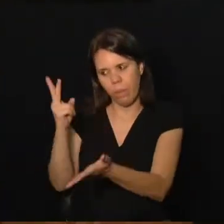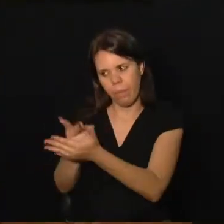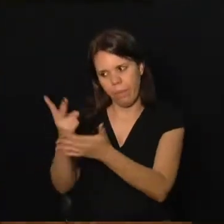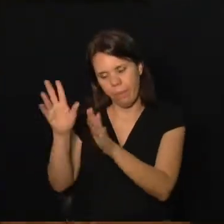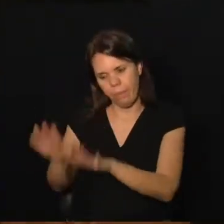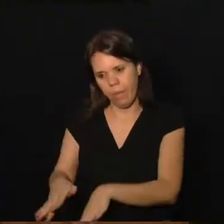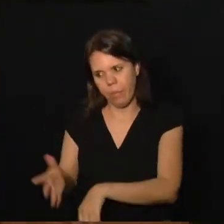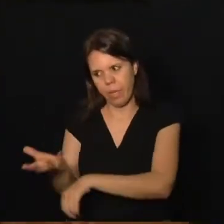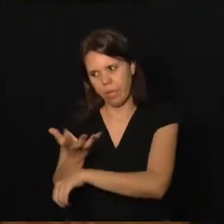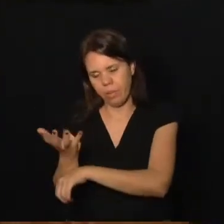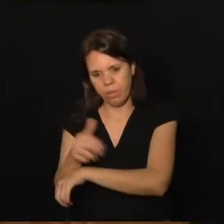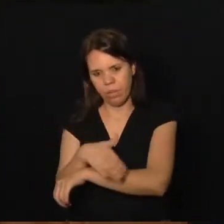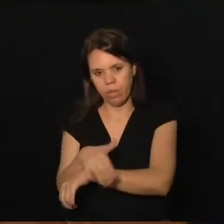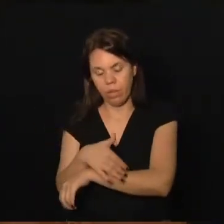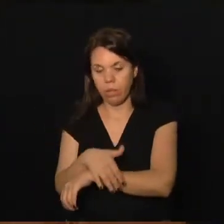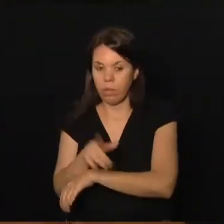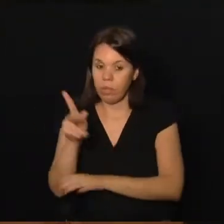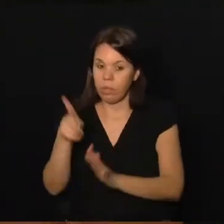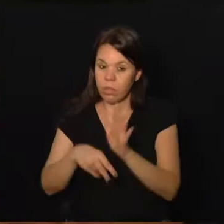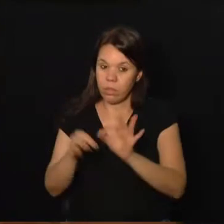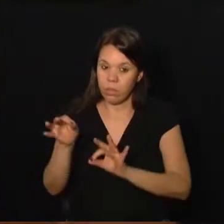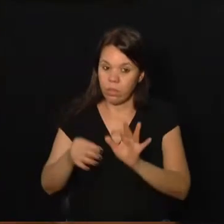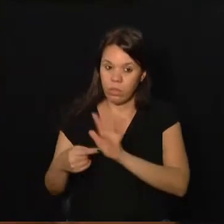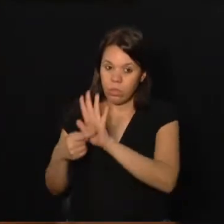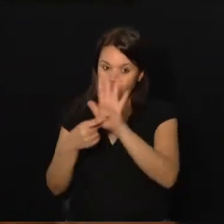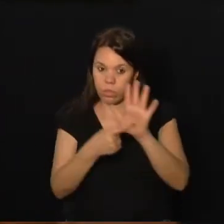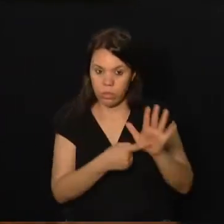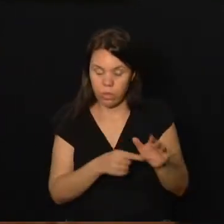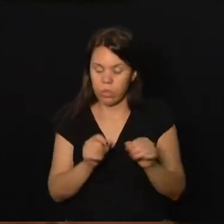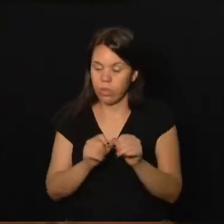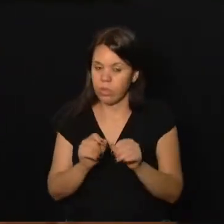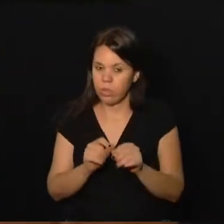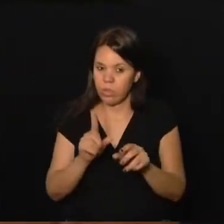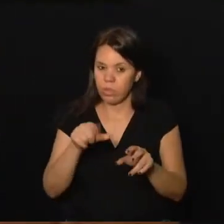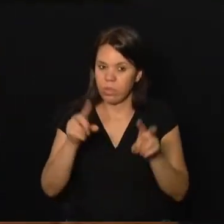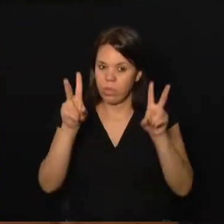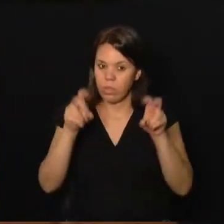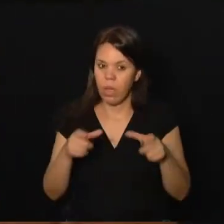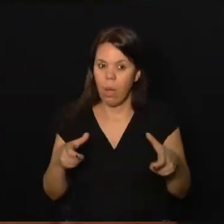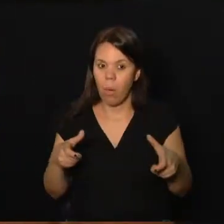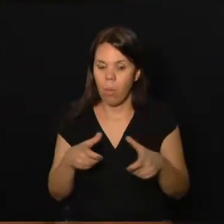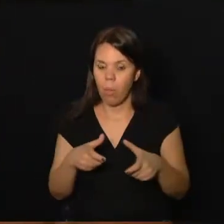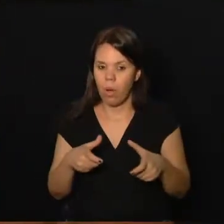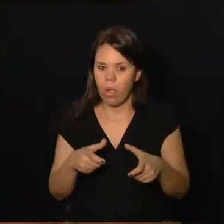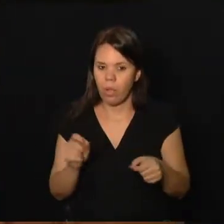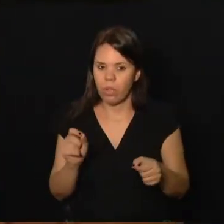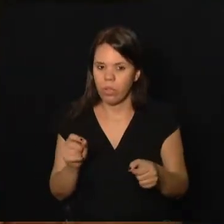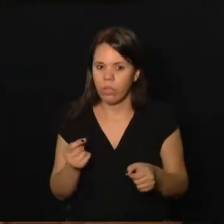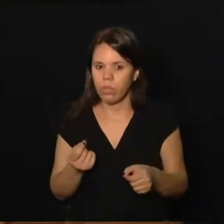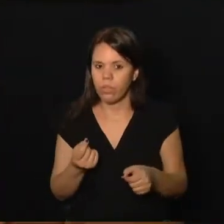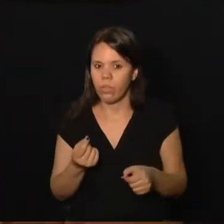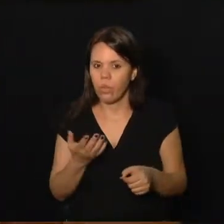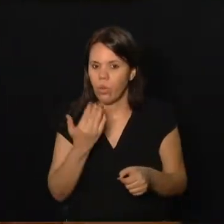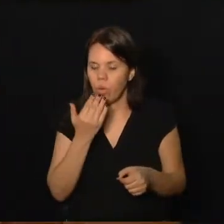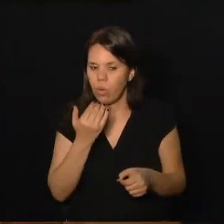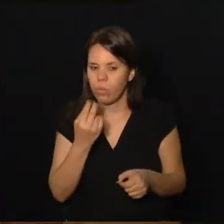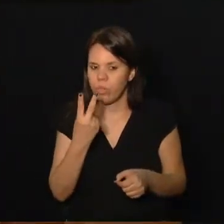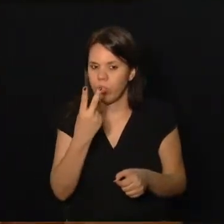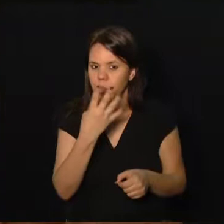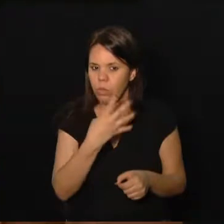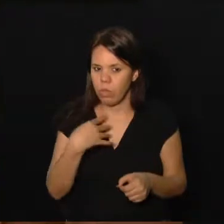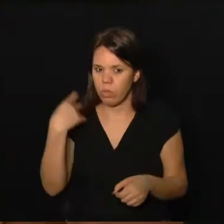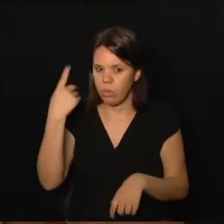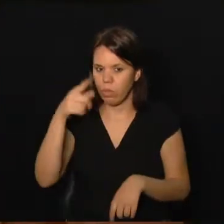ruas. E aí o projeto que eu apresentei, ele se refere a isso, que é o prato feito 24 horas. É oferecer